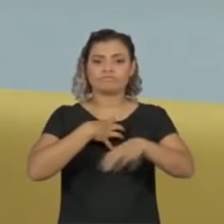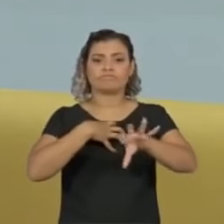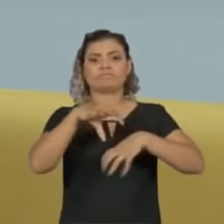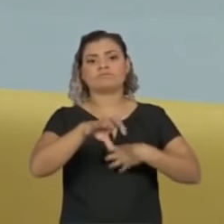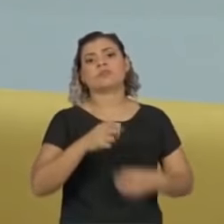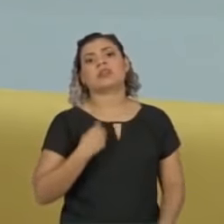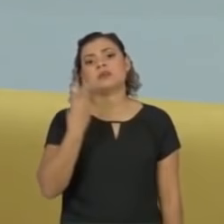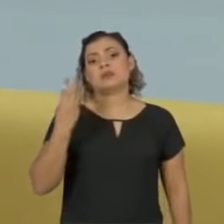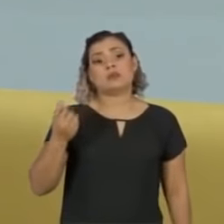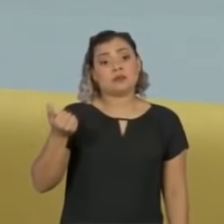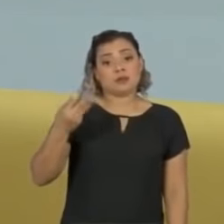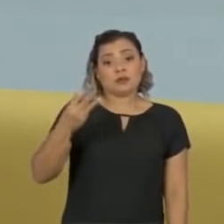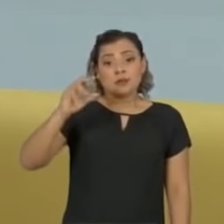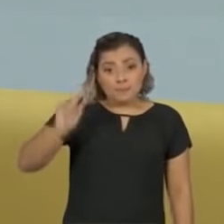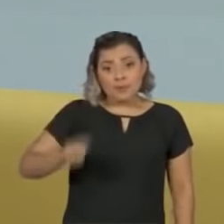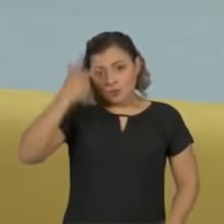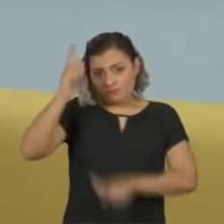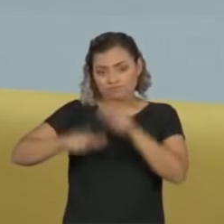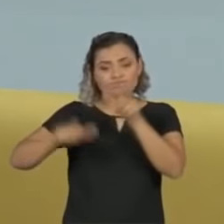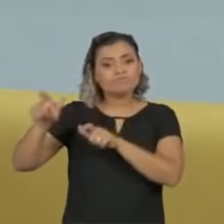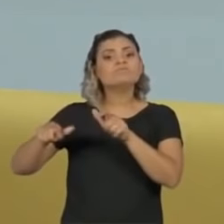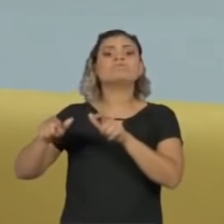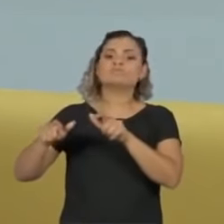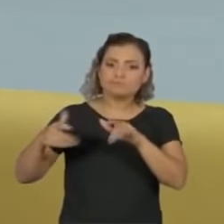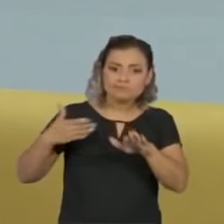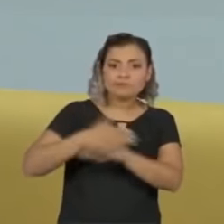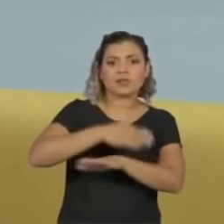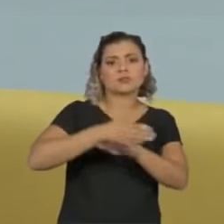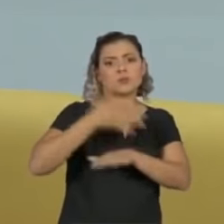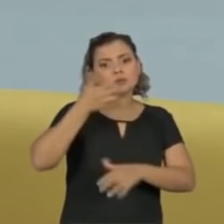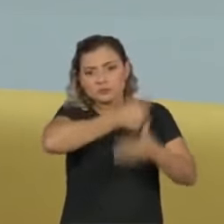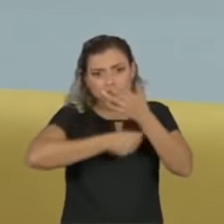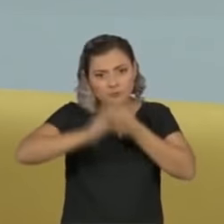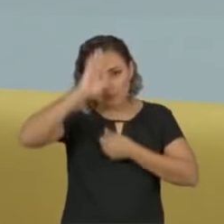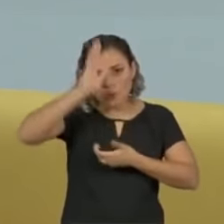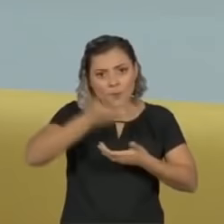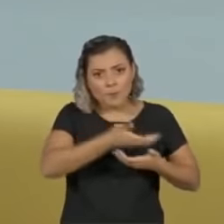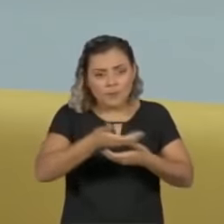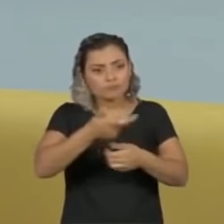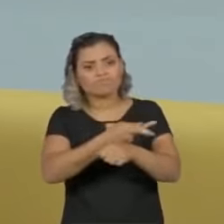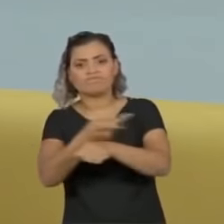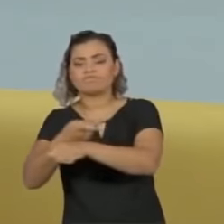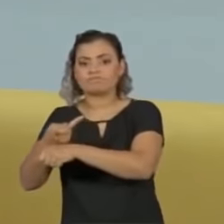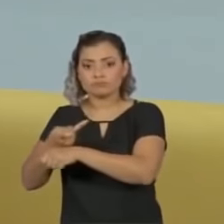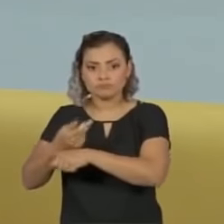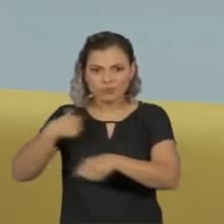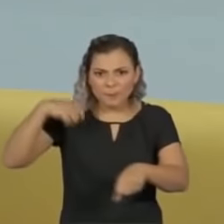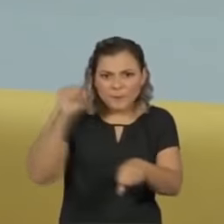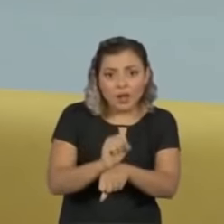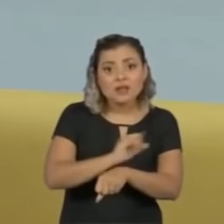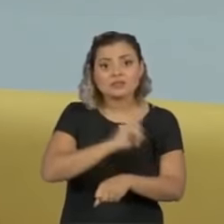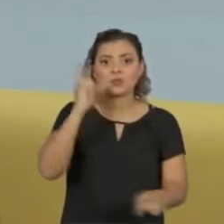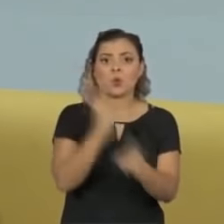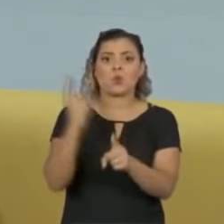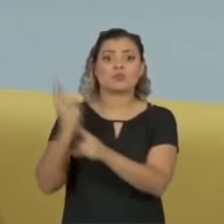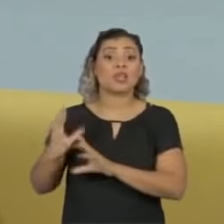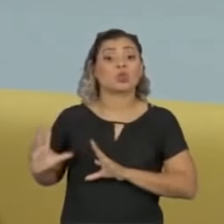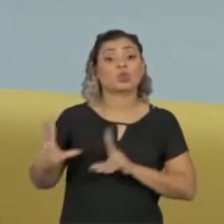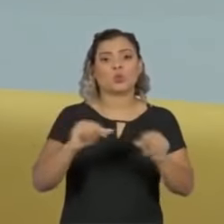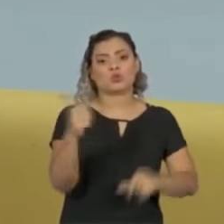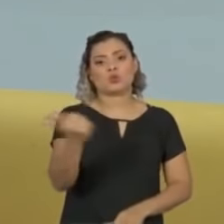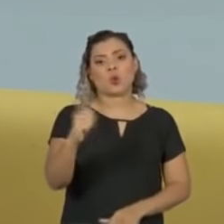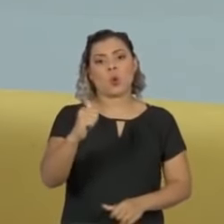3.000 bombeiros que participaram da maior operação de resgate no Brasil. As buscas só vão parar quando foram encontrados